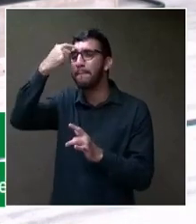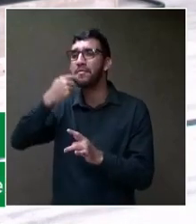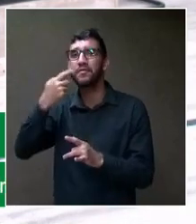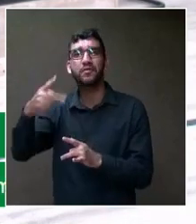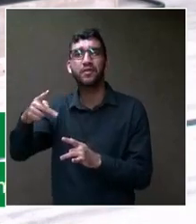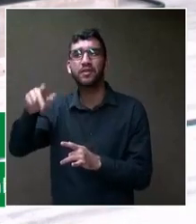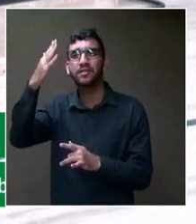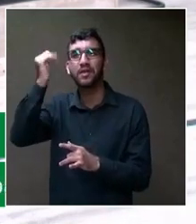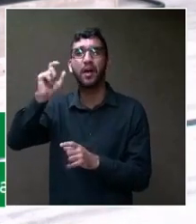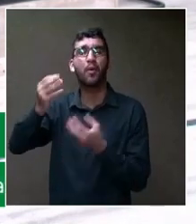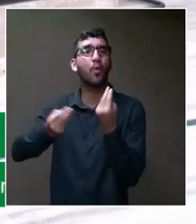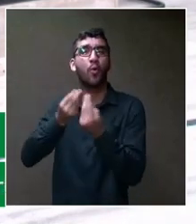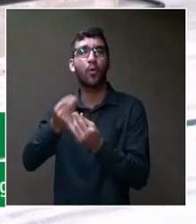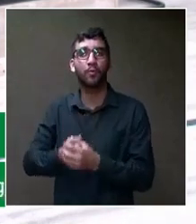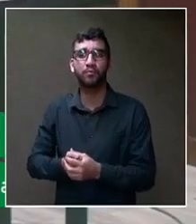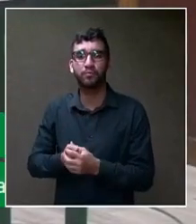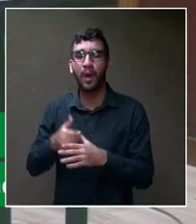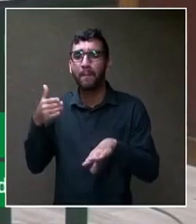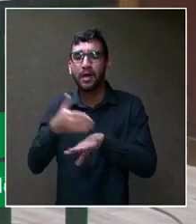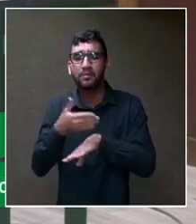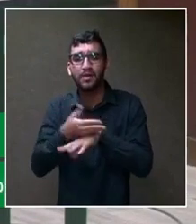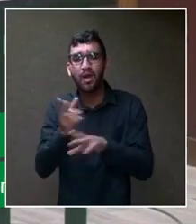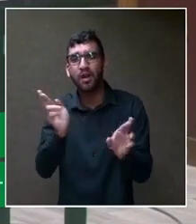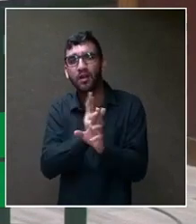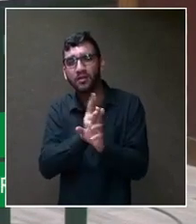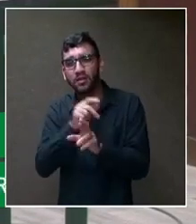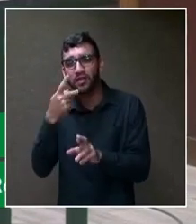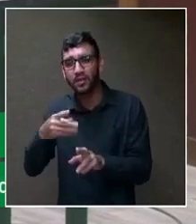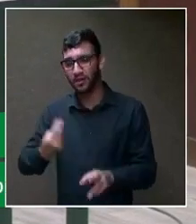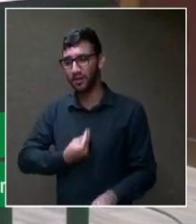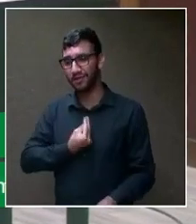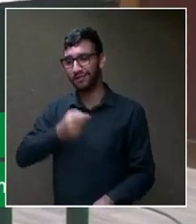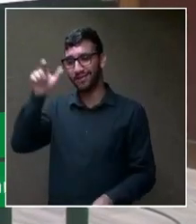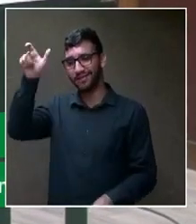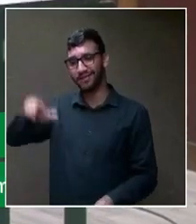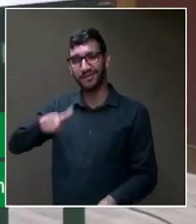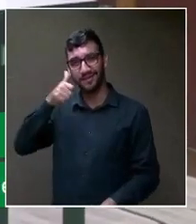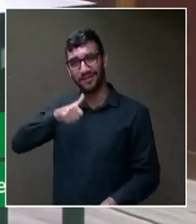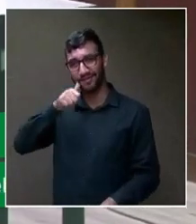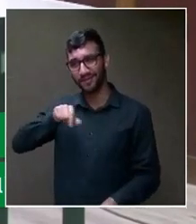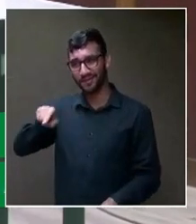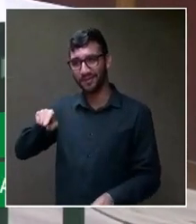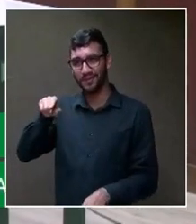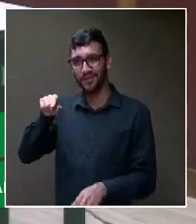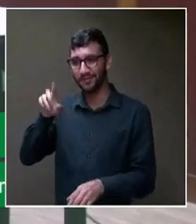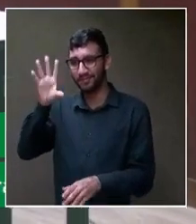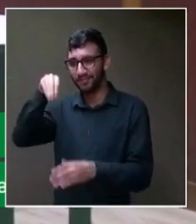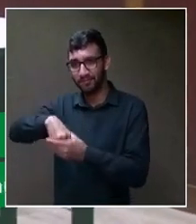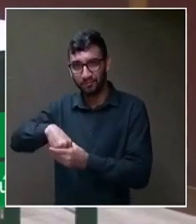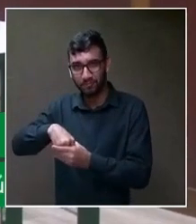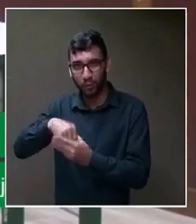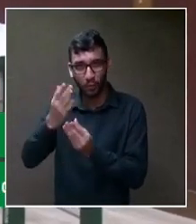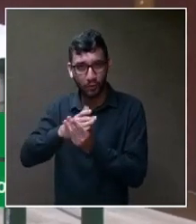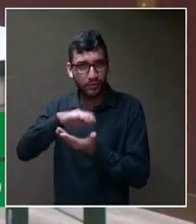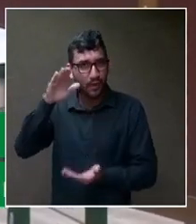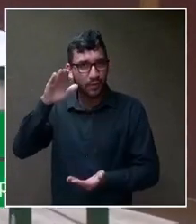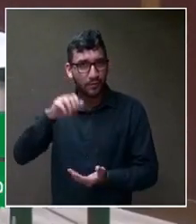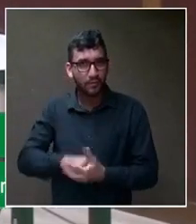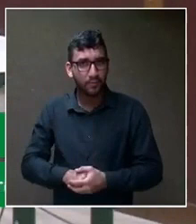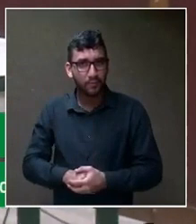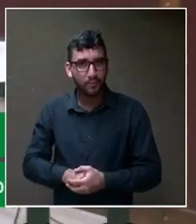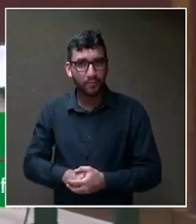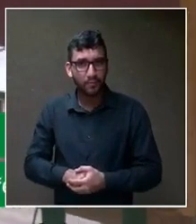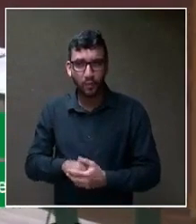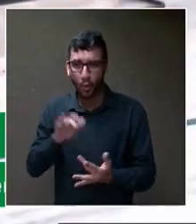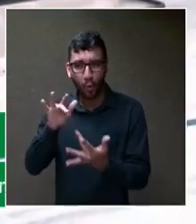fato? Não. A participação dele na vida da Emily dentro deste fato? Não. Ele não